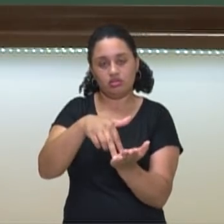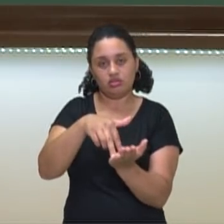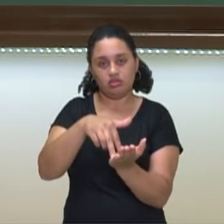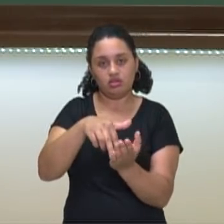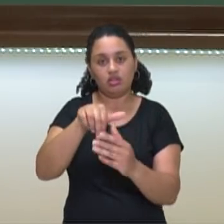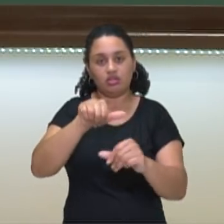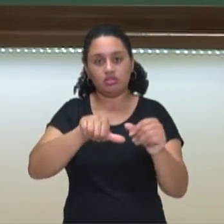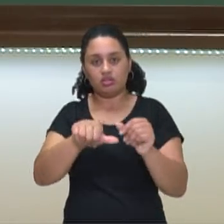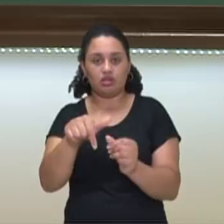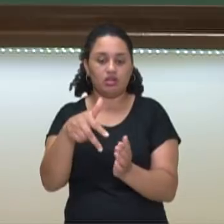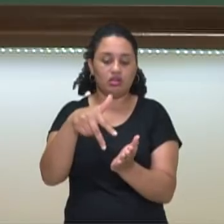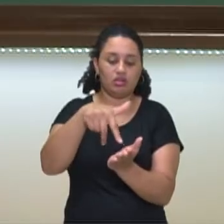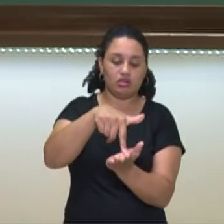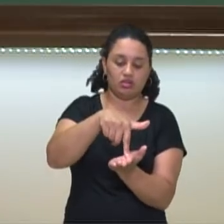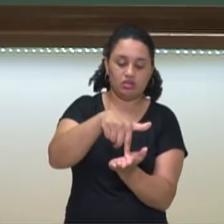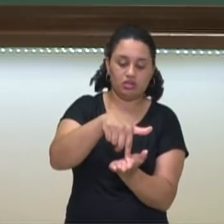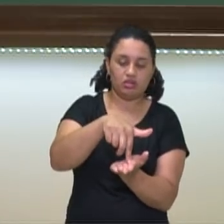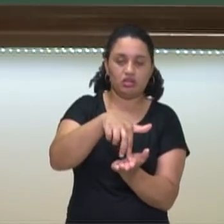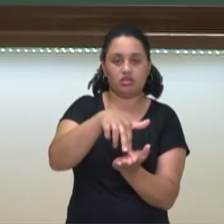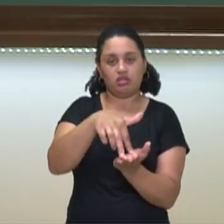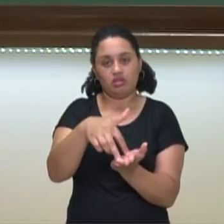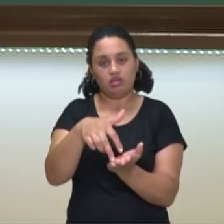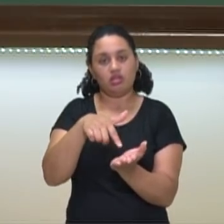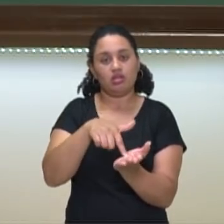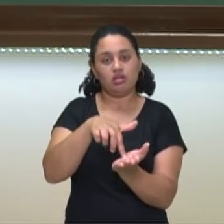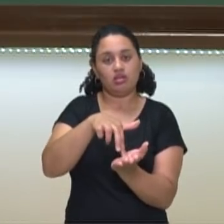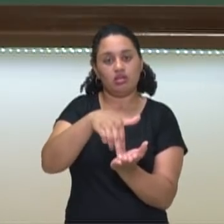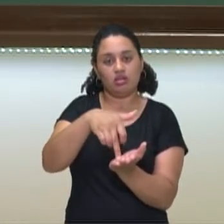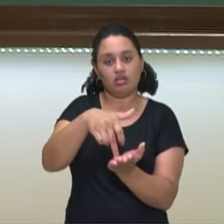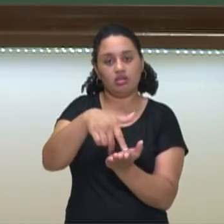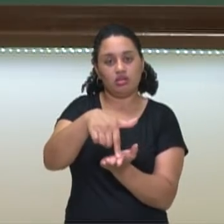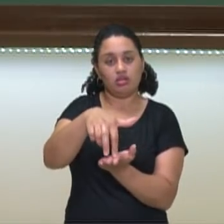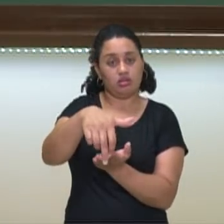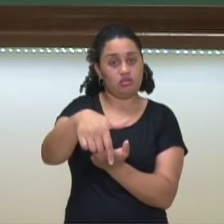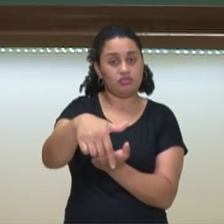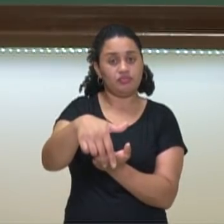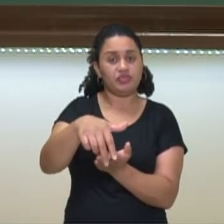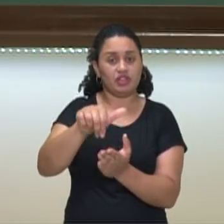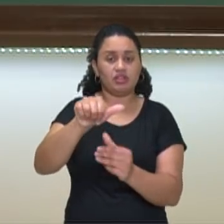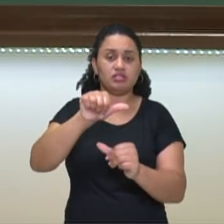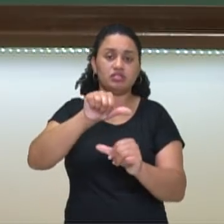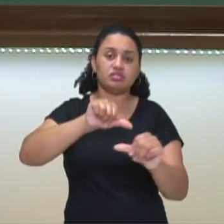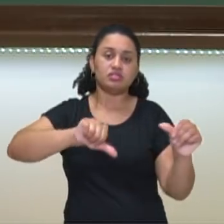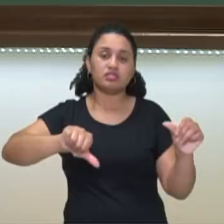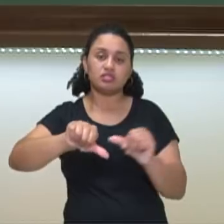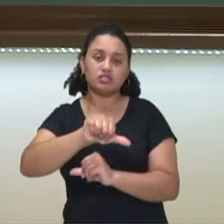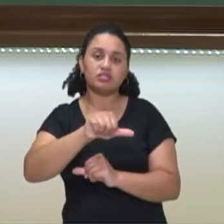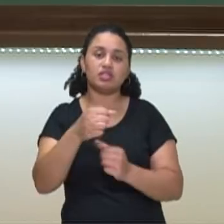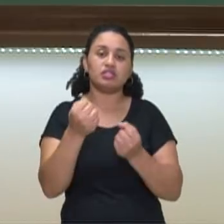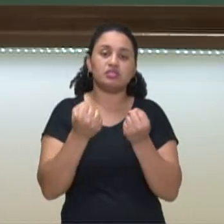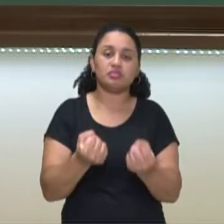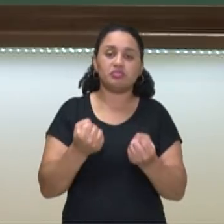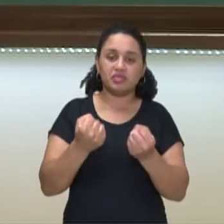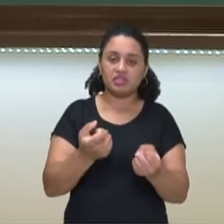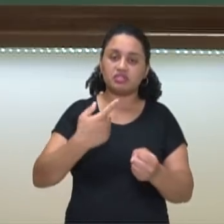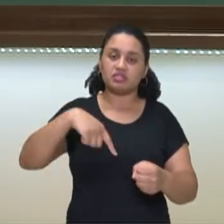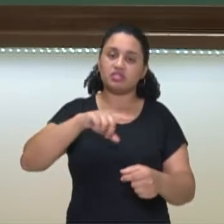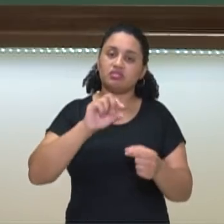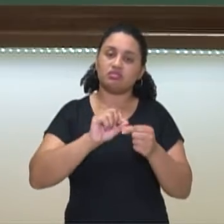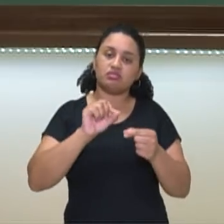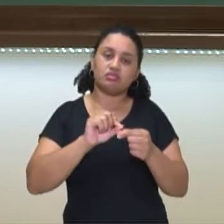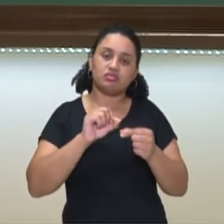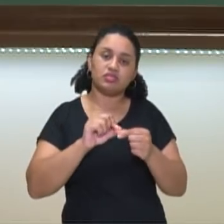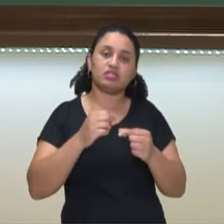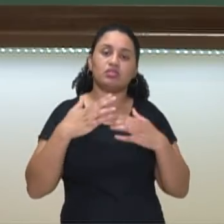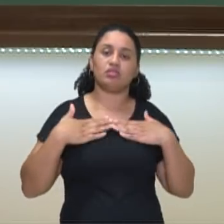está apoiado, para poder movimentar o outro pé. Então, essas são as transferências de peso que nós vamos fazendo no